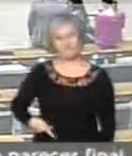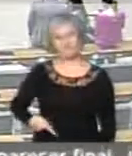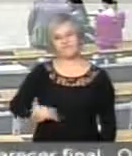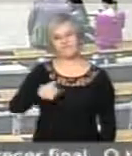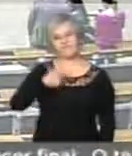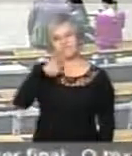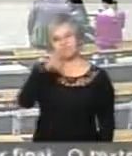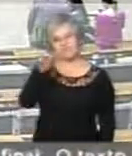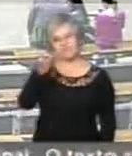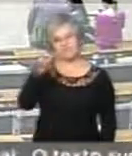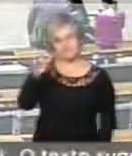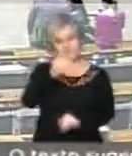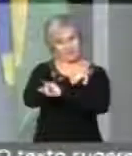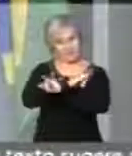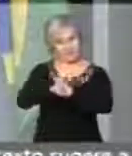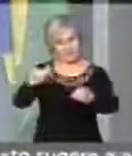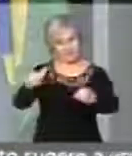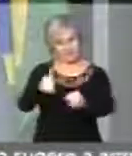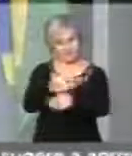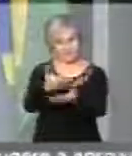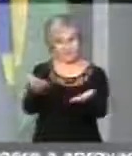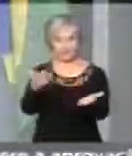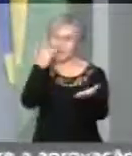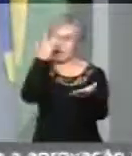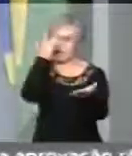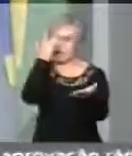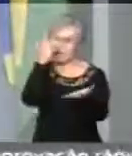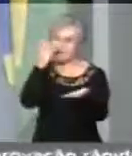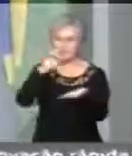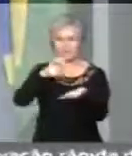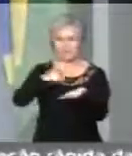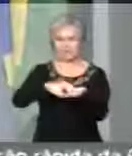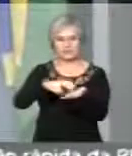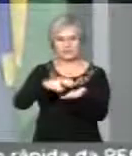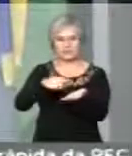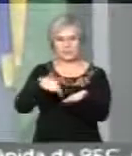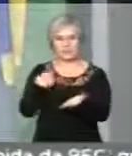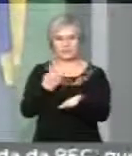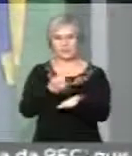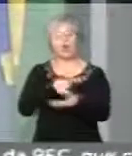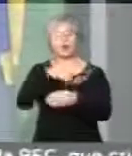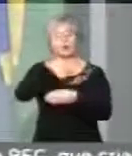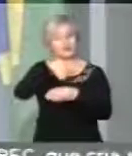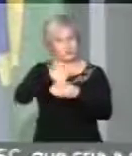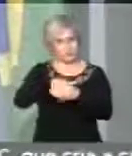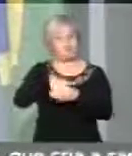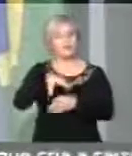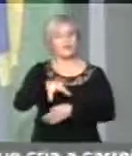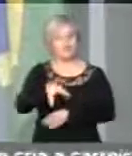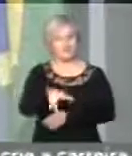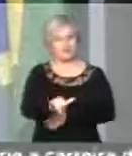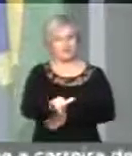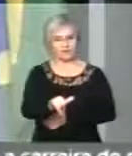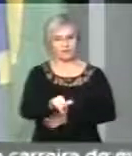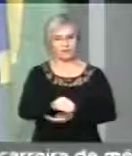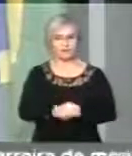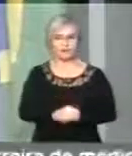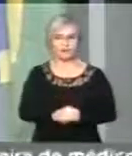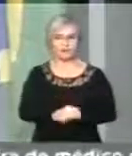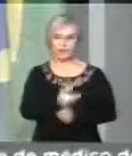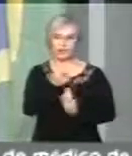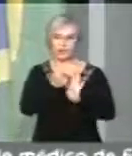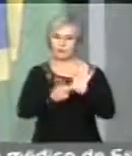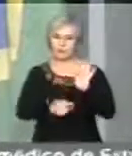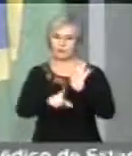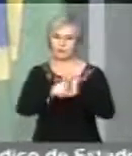comunicar aos colegas que amanhã pela manhã nós vamos fazer a votação do projeto